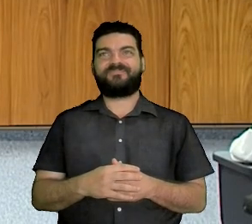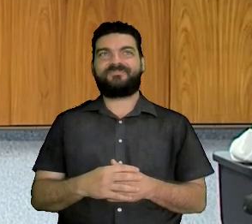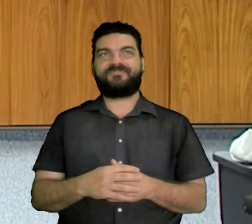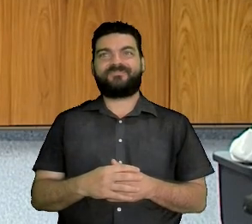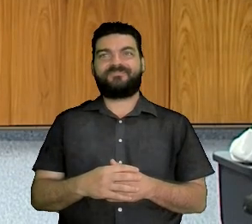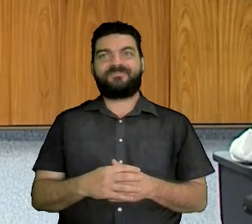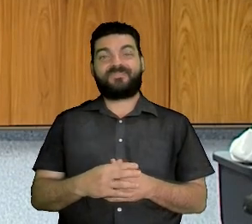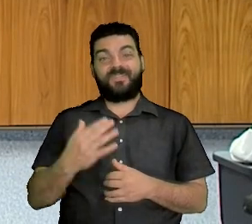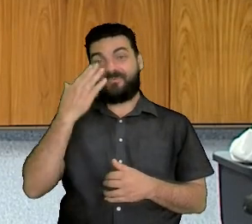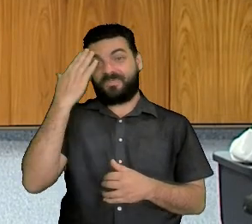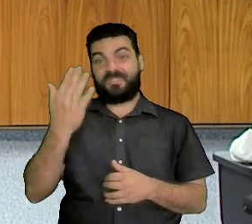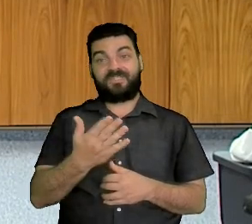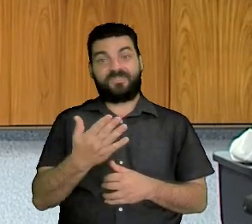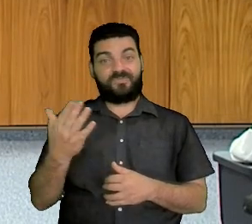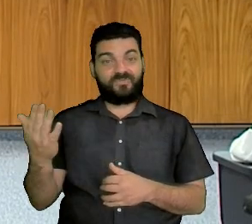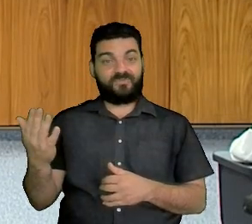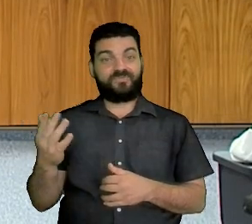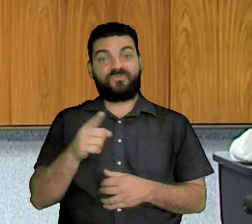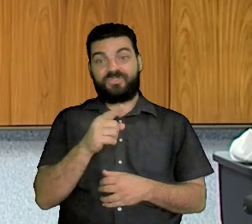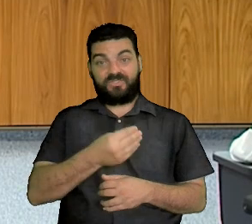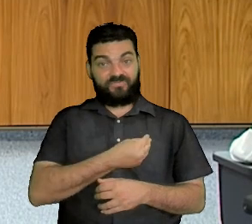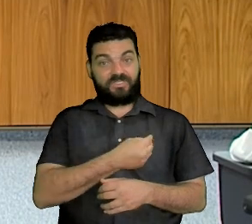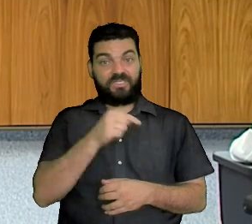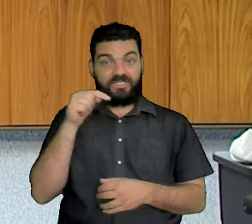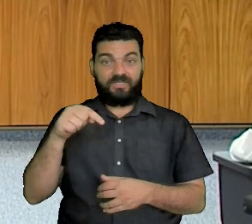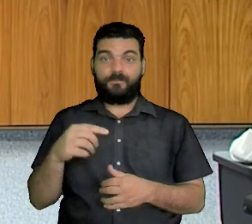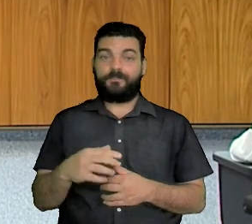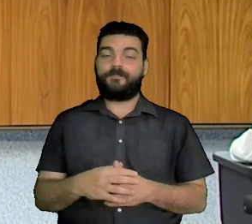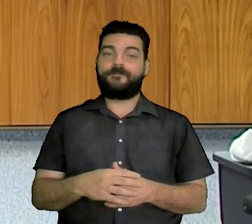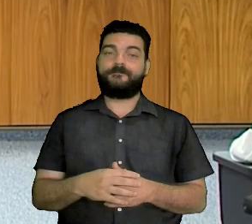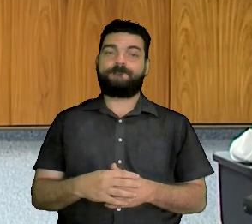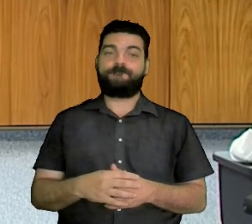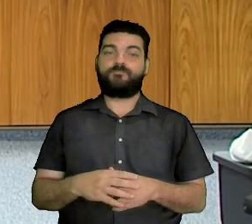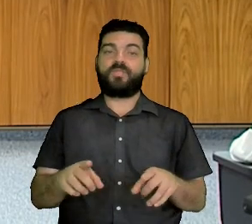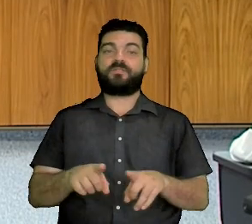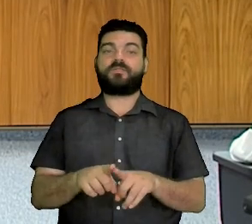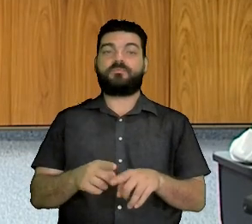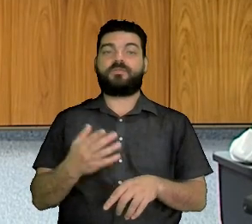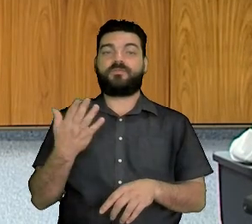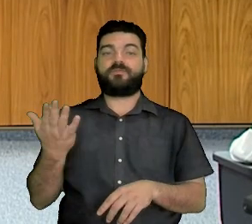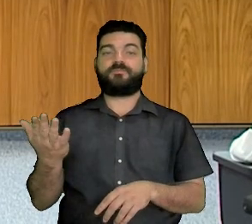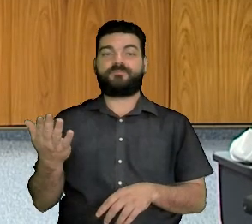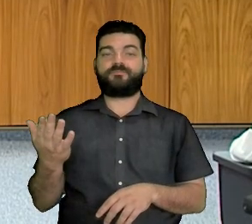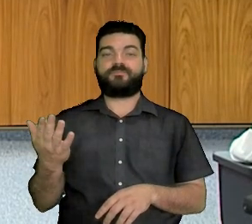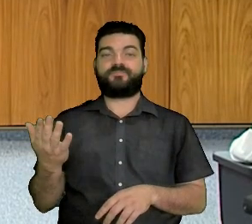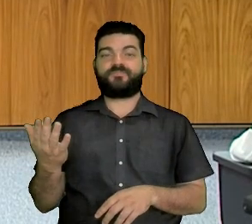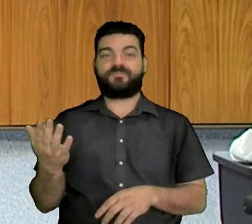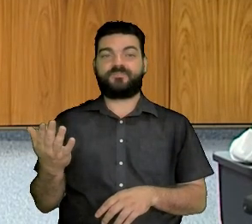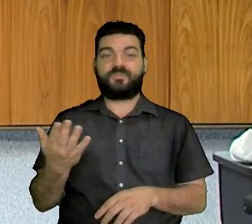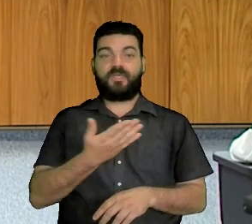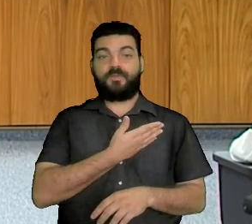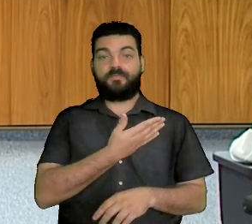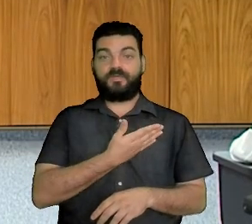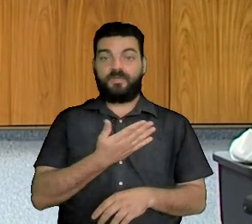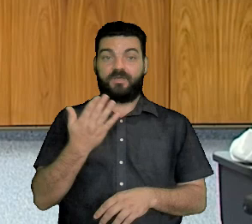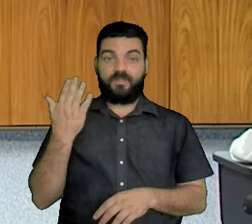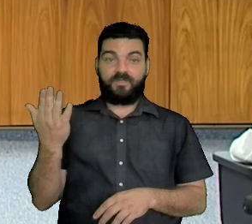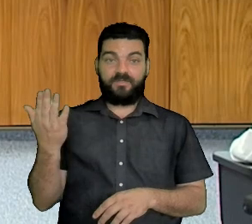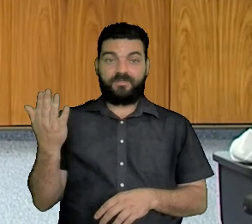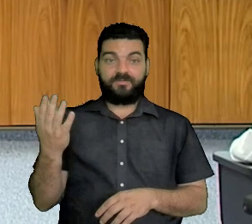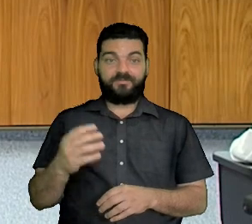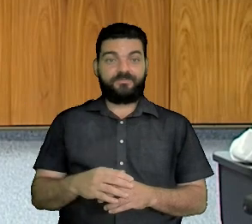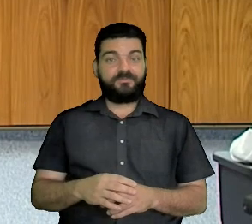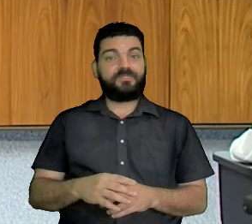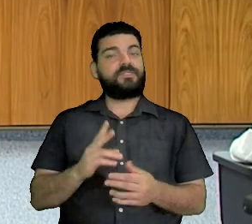Muito obrigada pela sua presença em dia tão especial. E também a nossa colega Vera Jukovski,